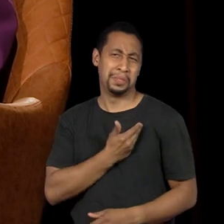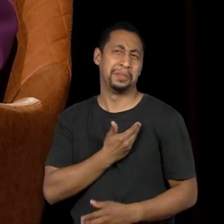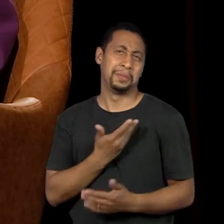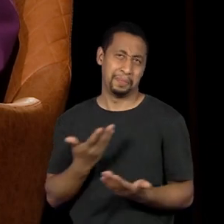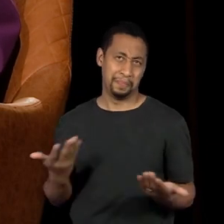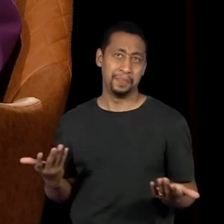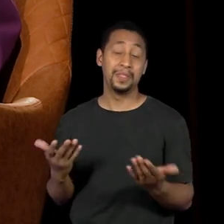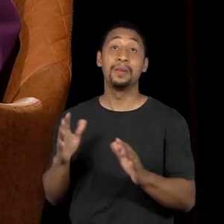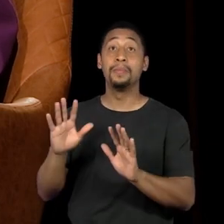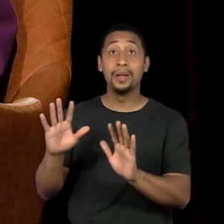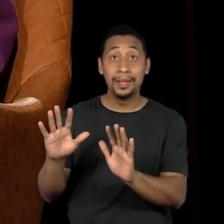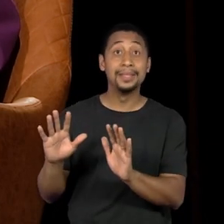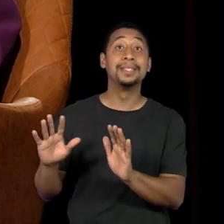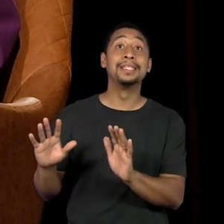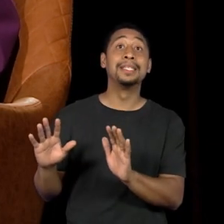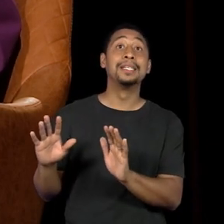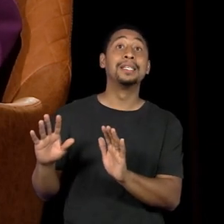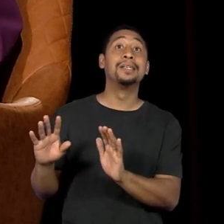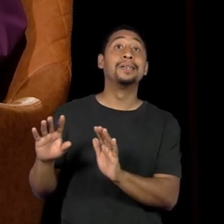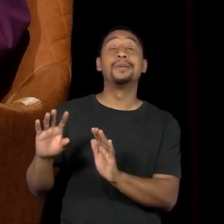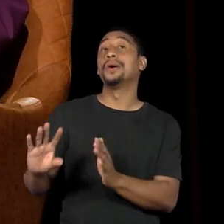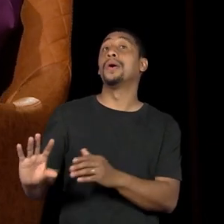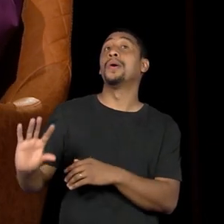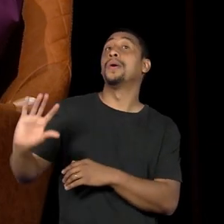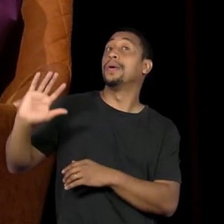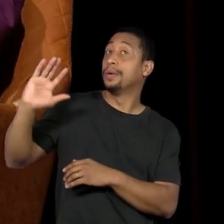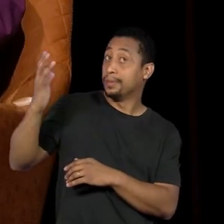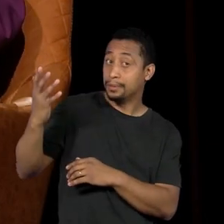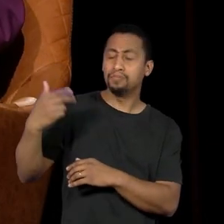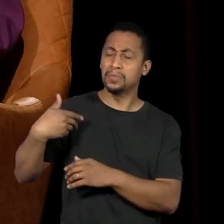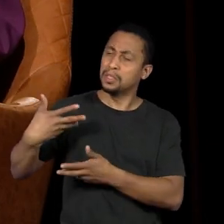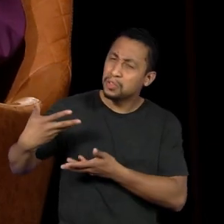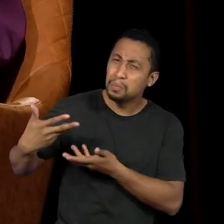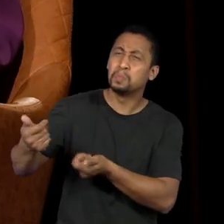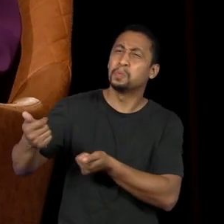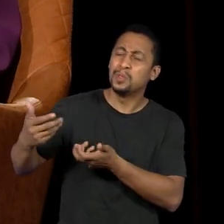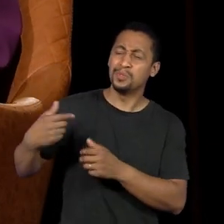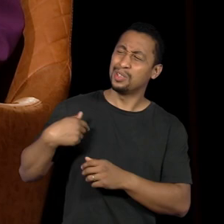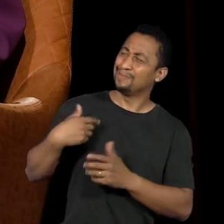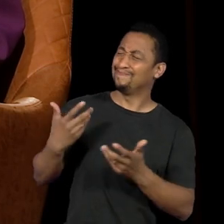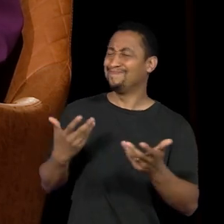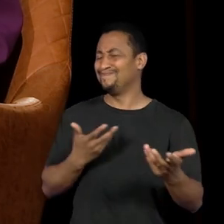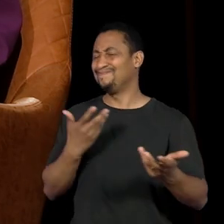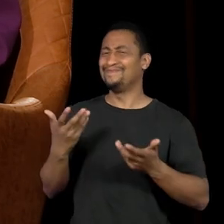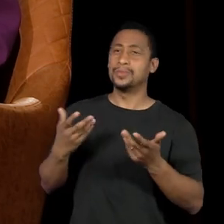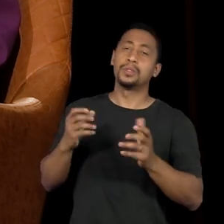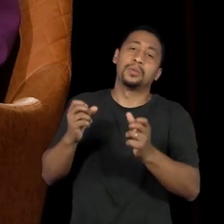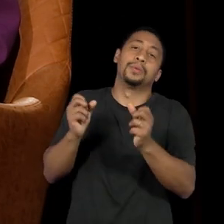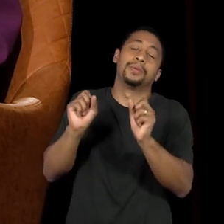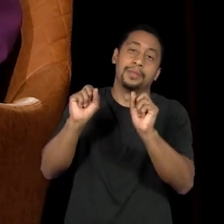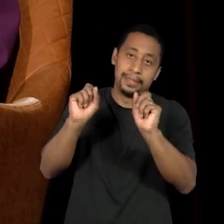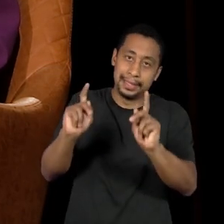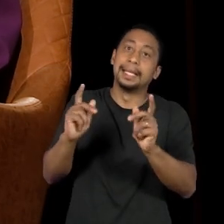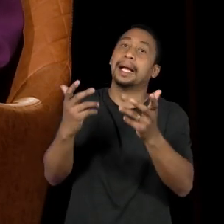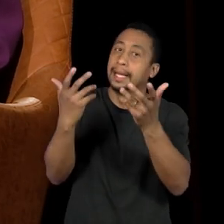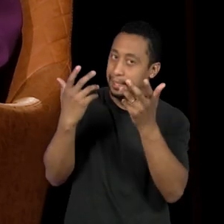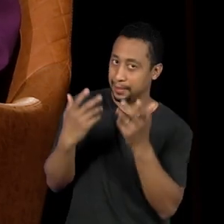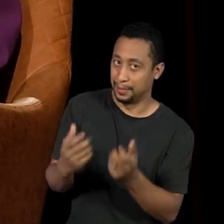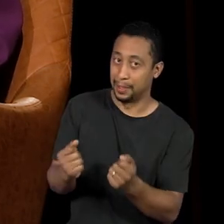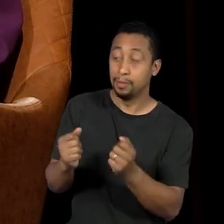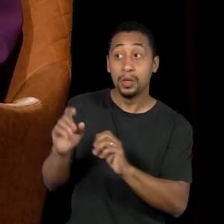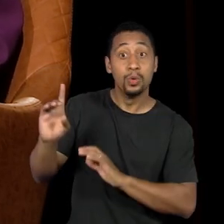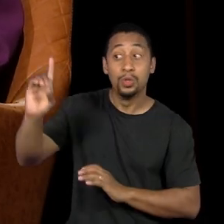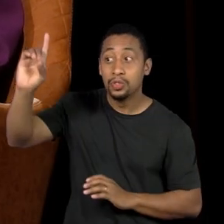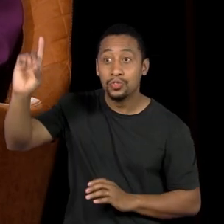ópera de Colônia, vem para cá. E eu fui, entrei, era um americano que estava dirigindo,